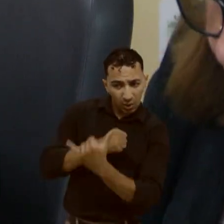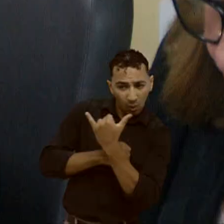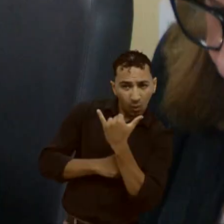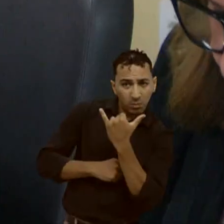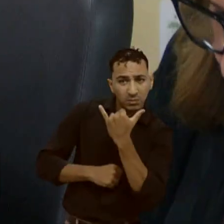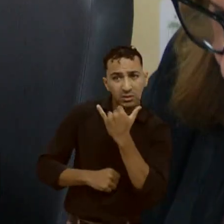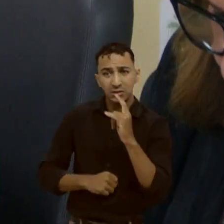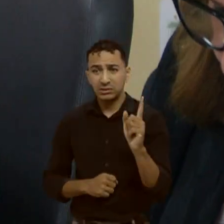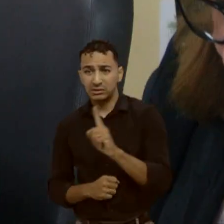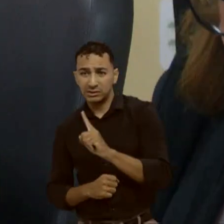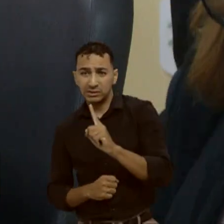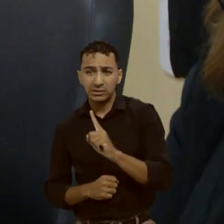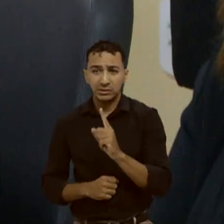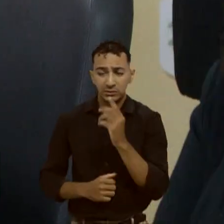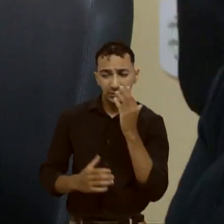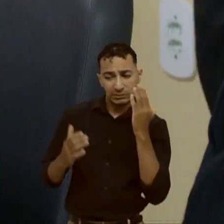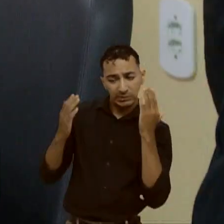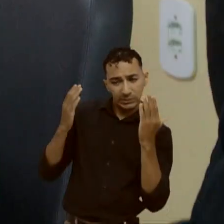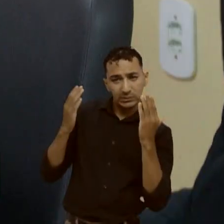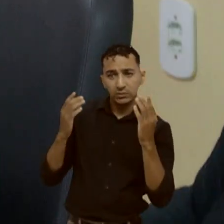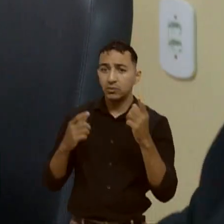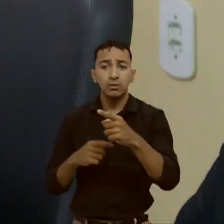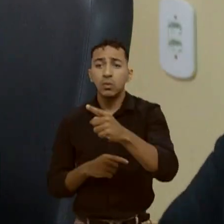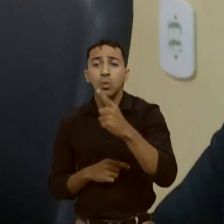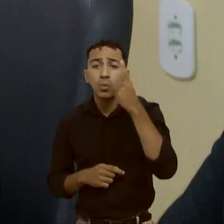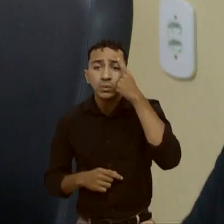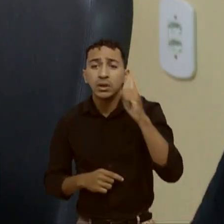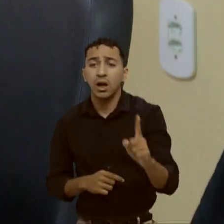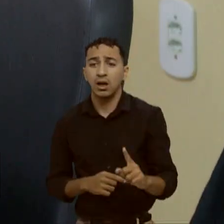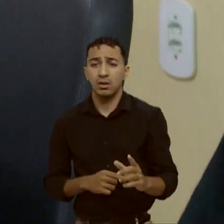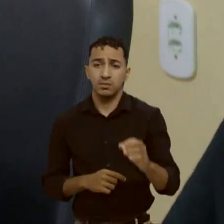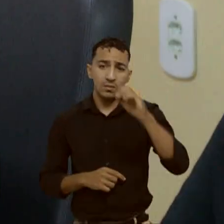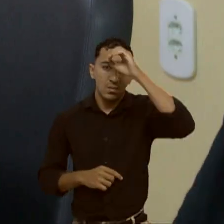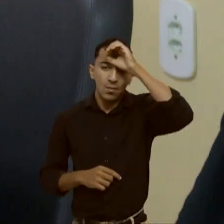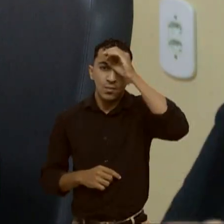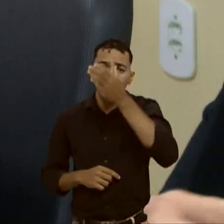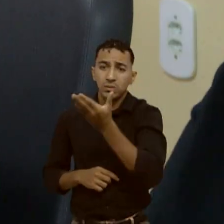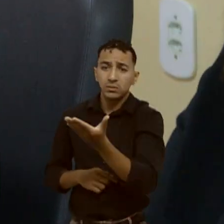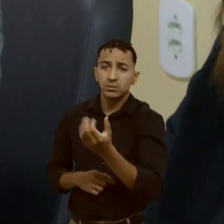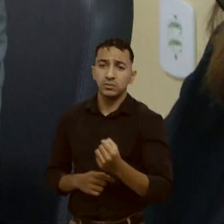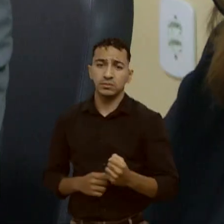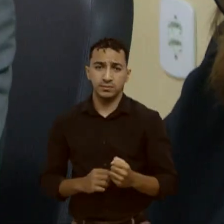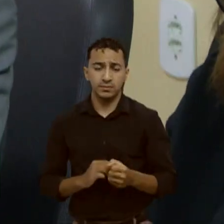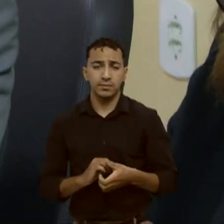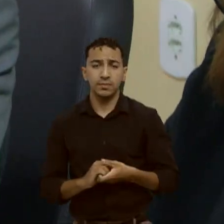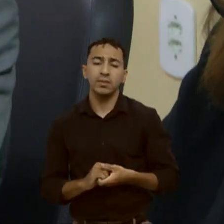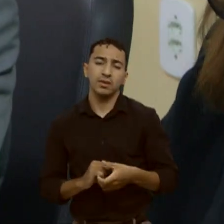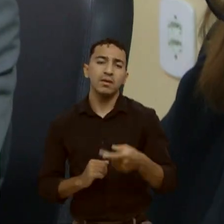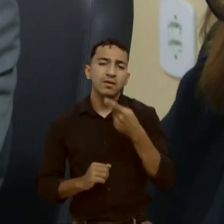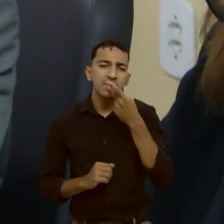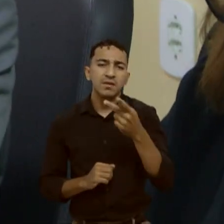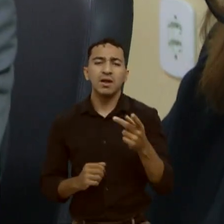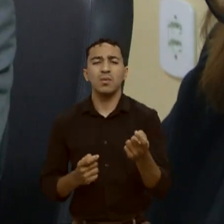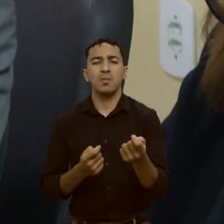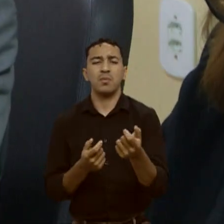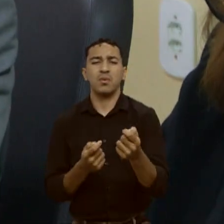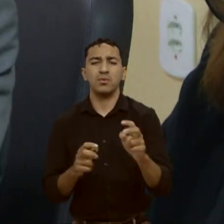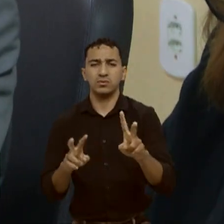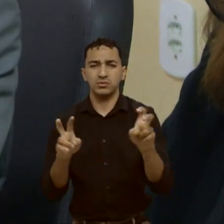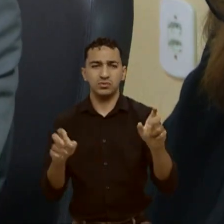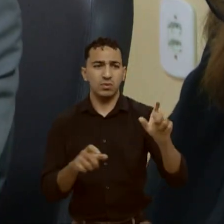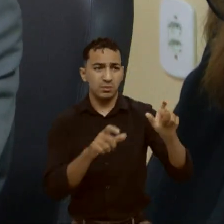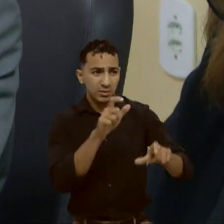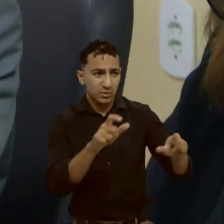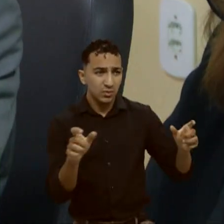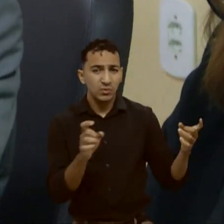fraude. E aí a gente falou um pouco sobre os comerciantes, né, e os fornecedores. Mas